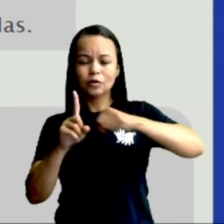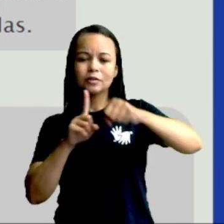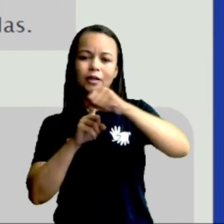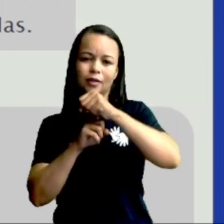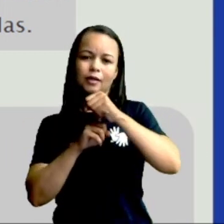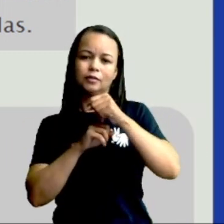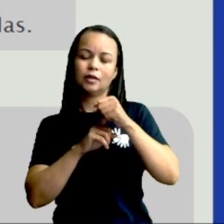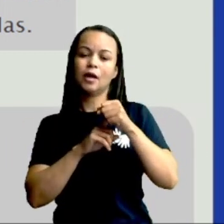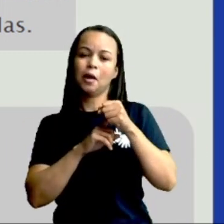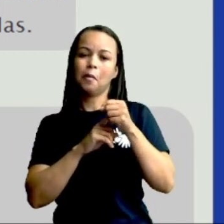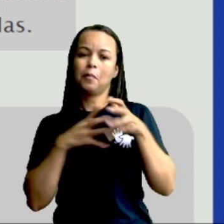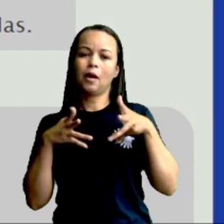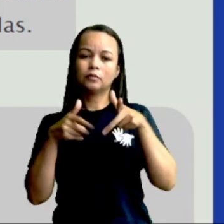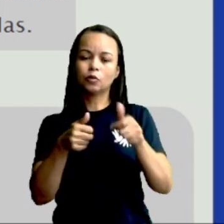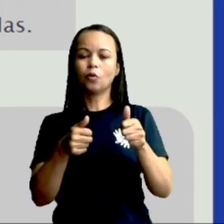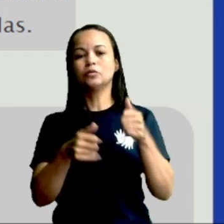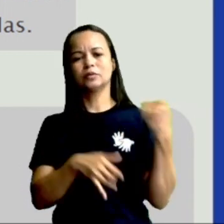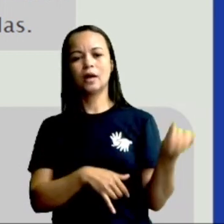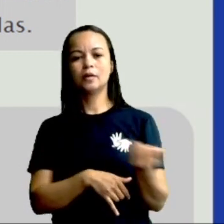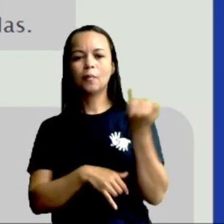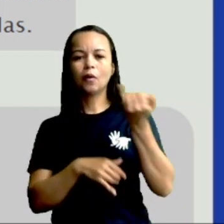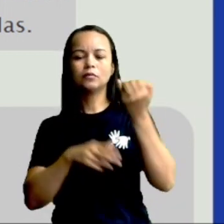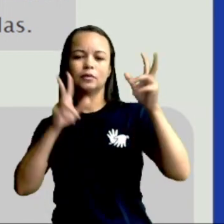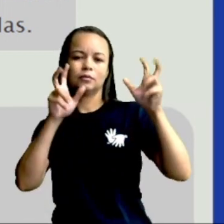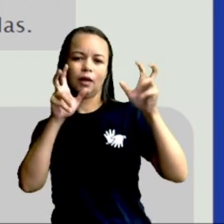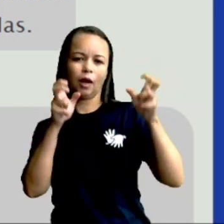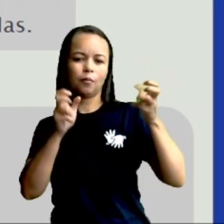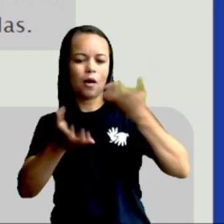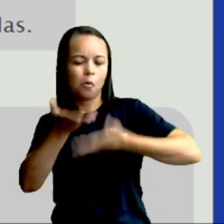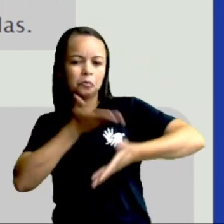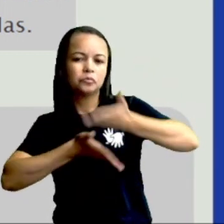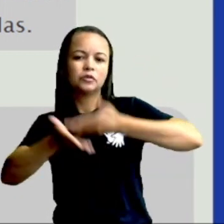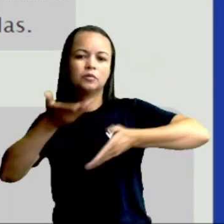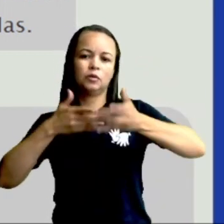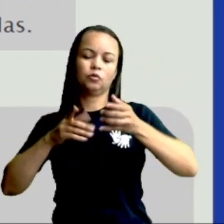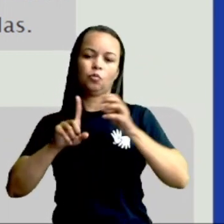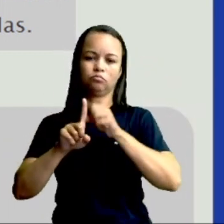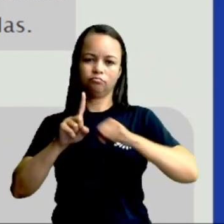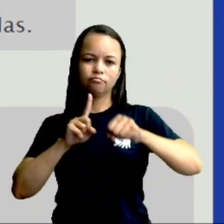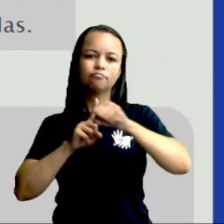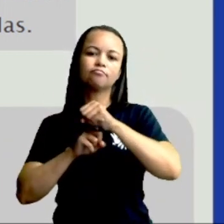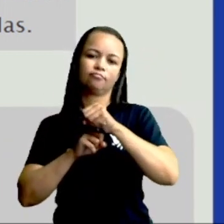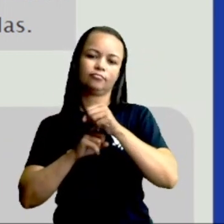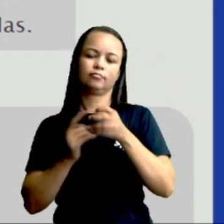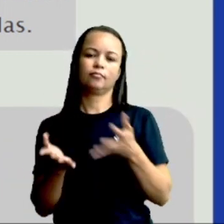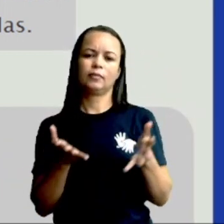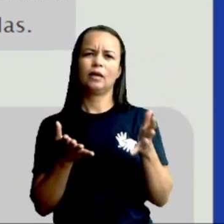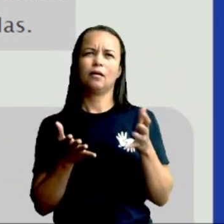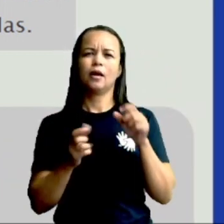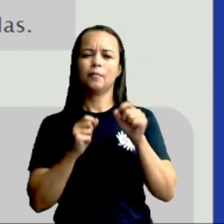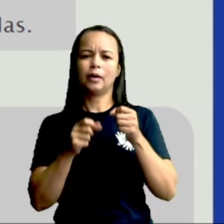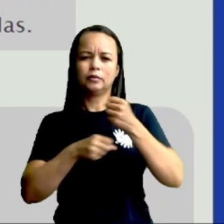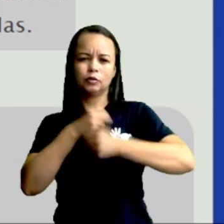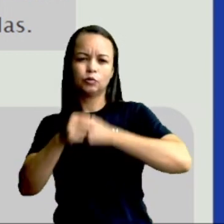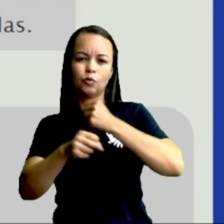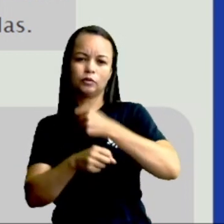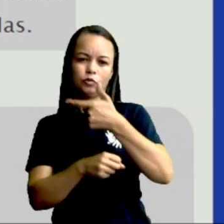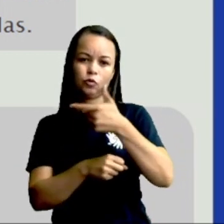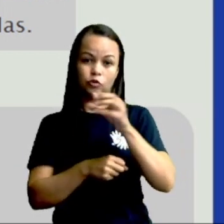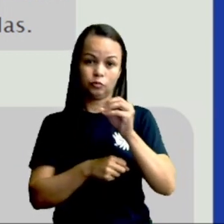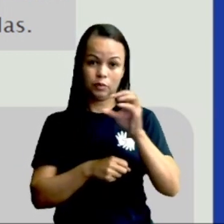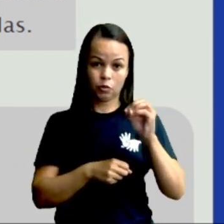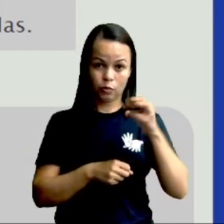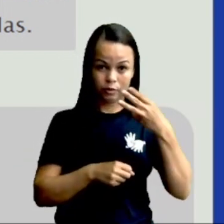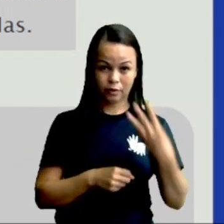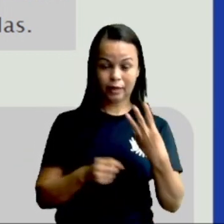dessa temática para exatamente contribuir com toda a sociedade. Então, a partir de 2003,